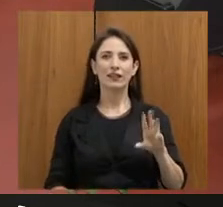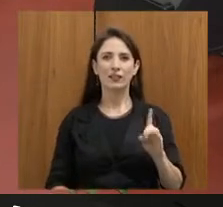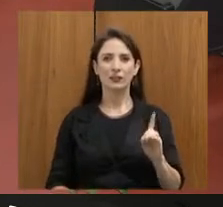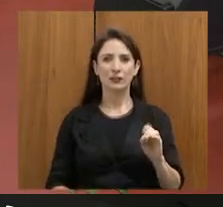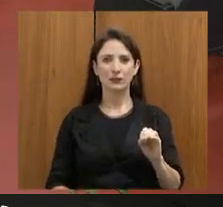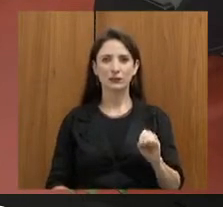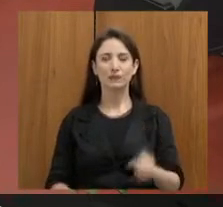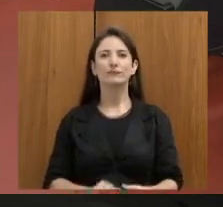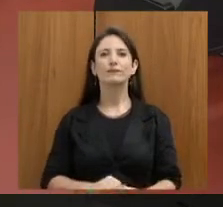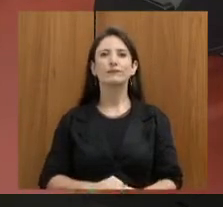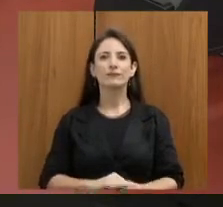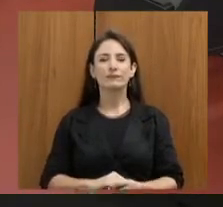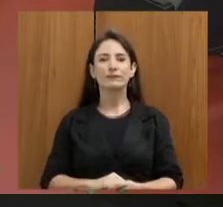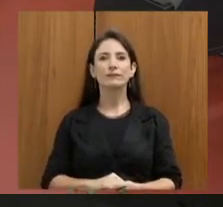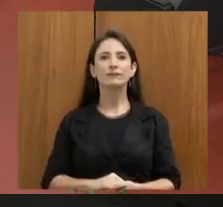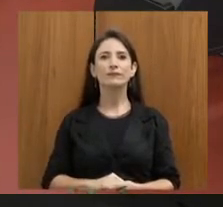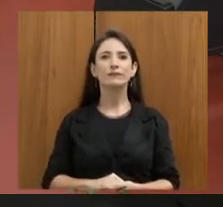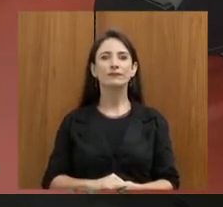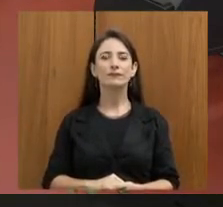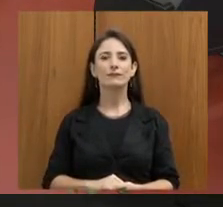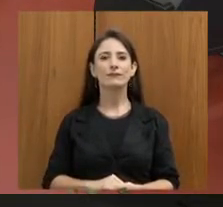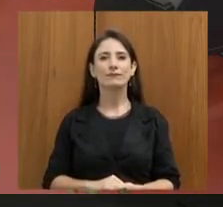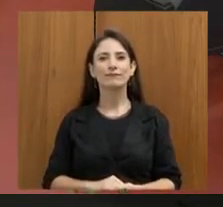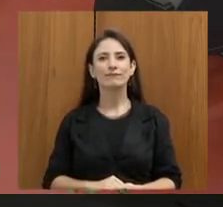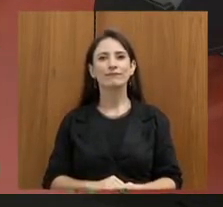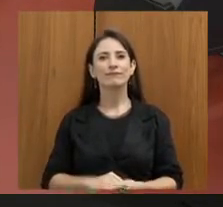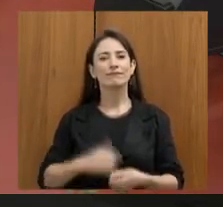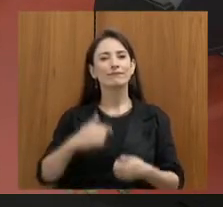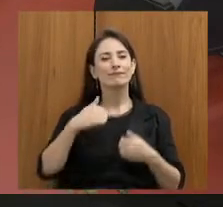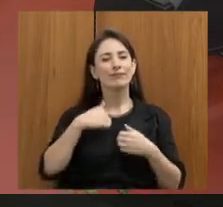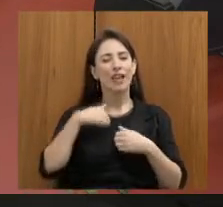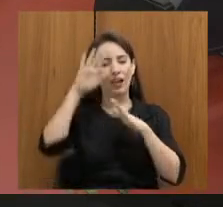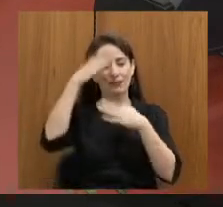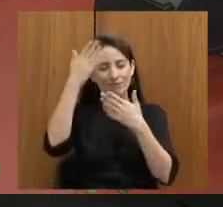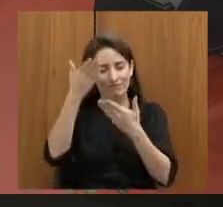a benção salve Maria